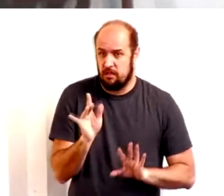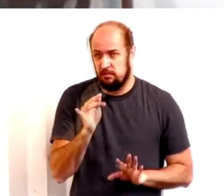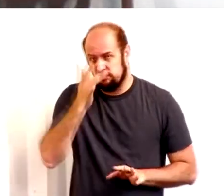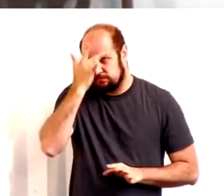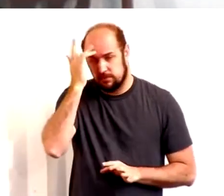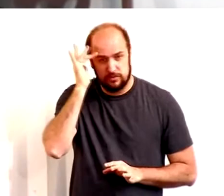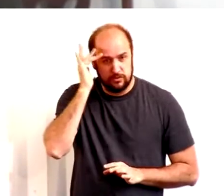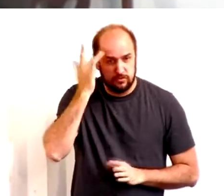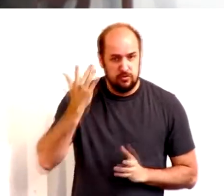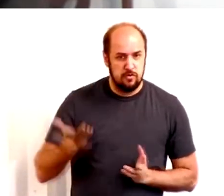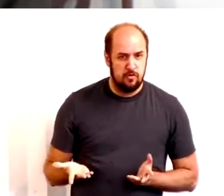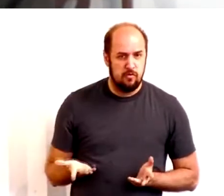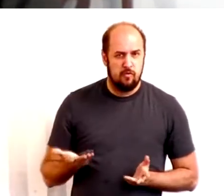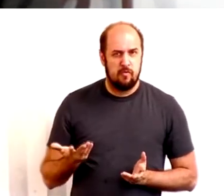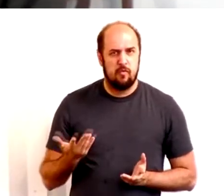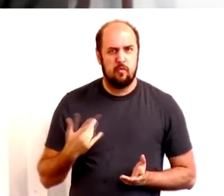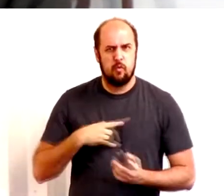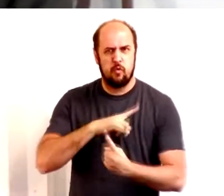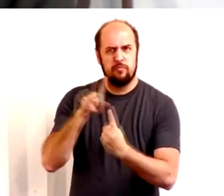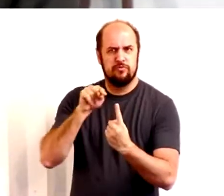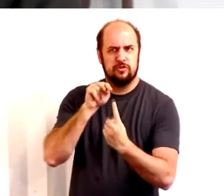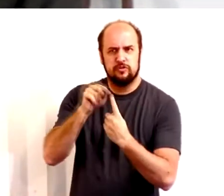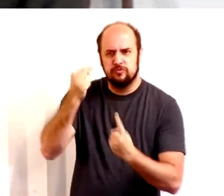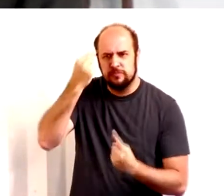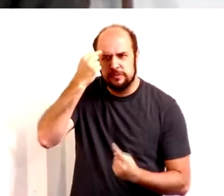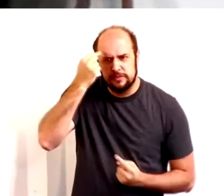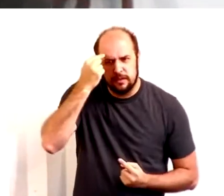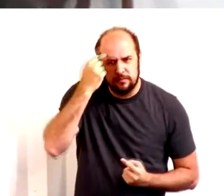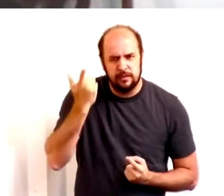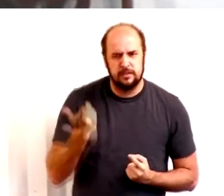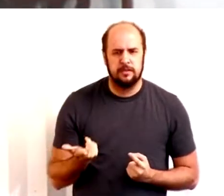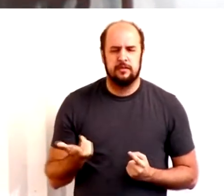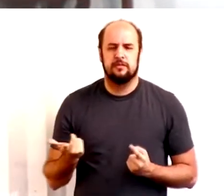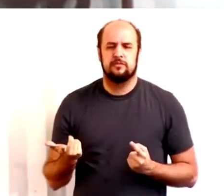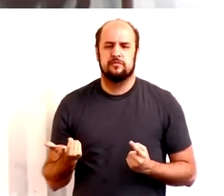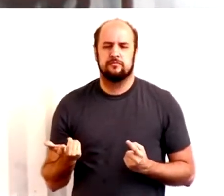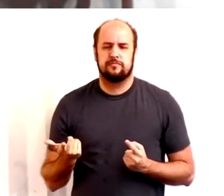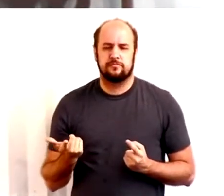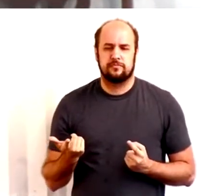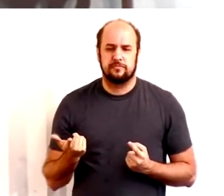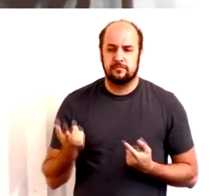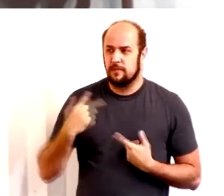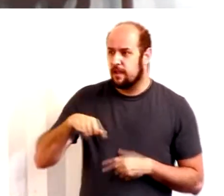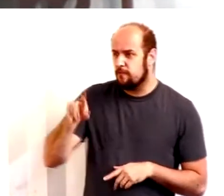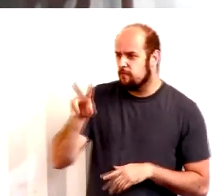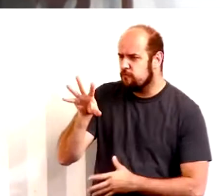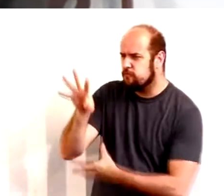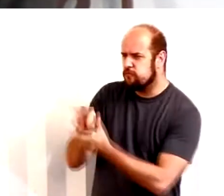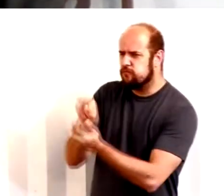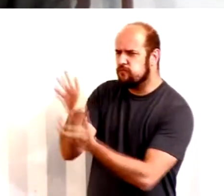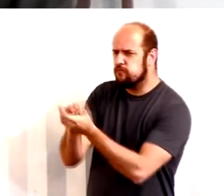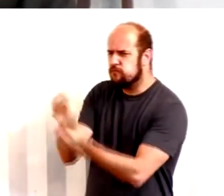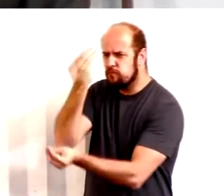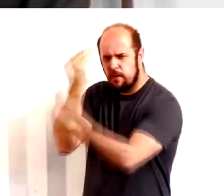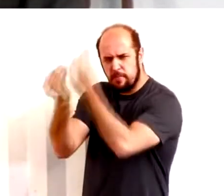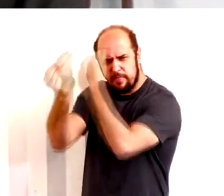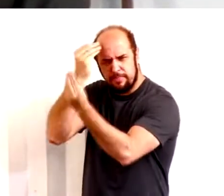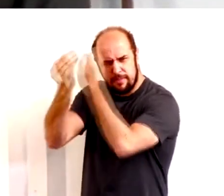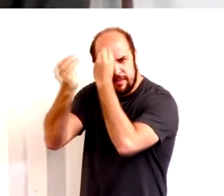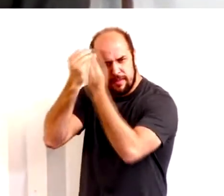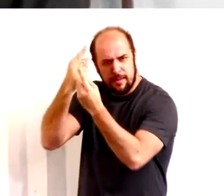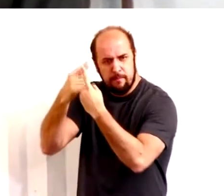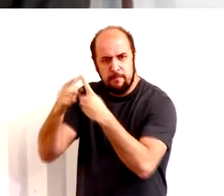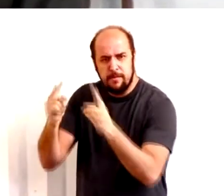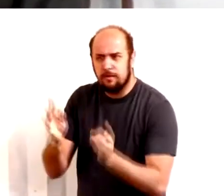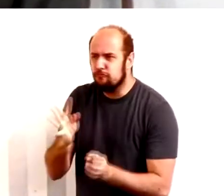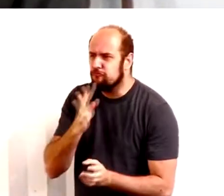te levam a um ideal de pensamento e que você começa a defender aquilo sem ao menos se aprofundar no